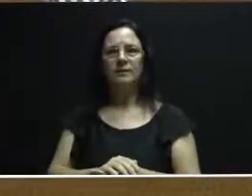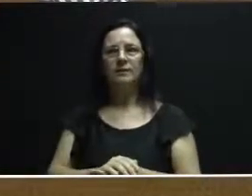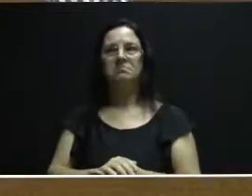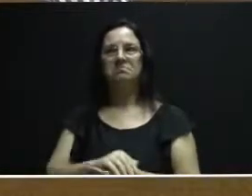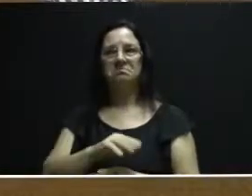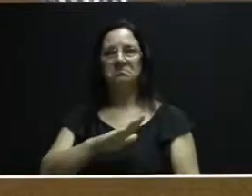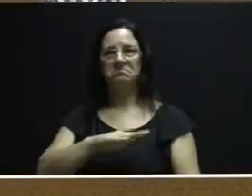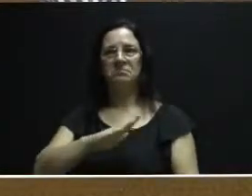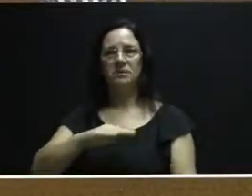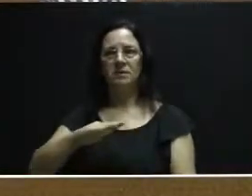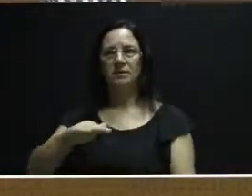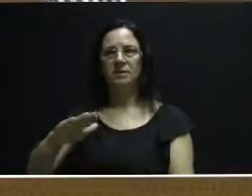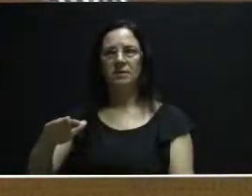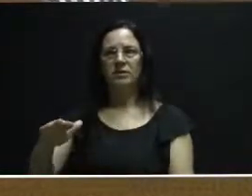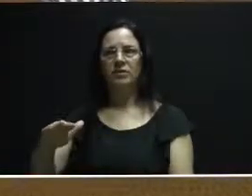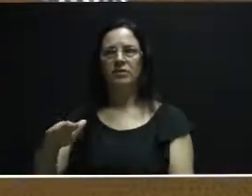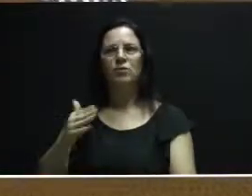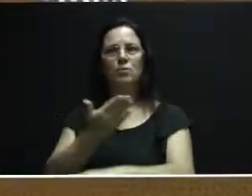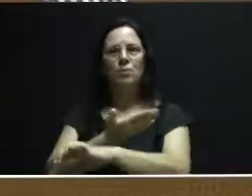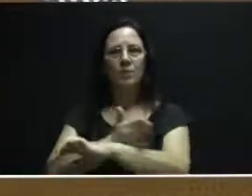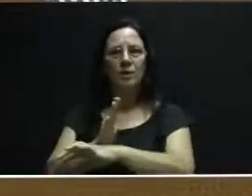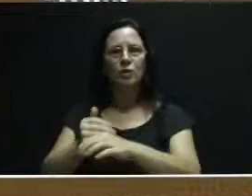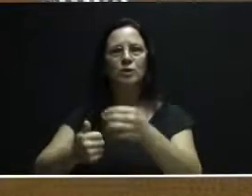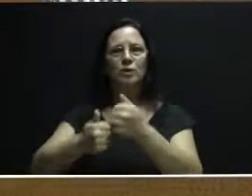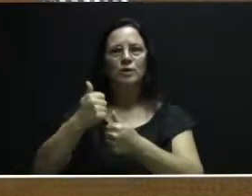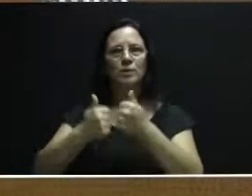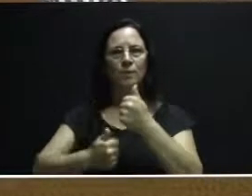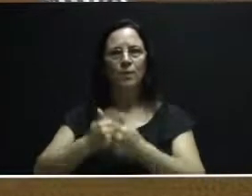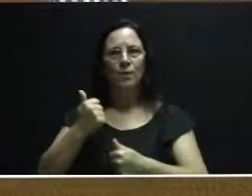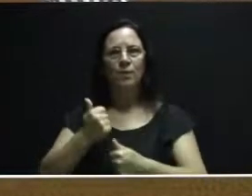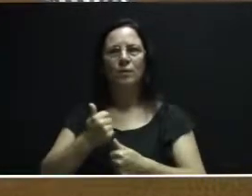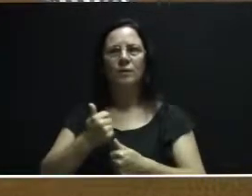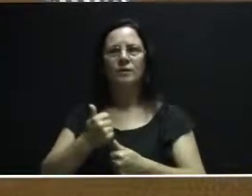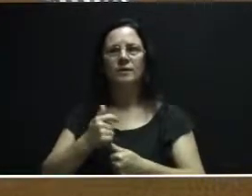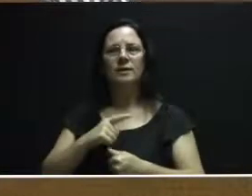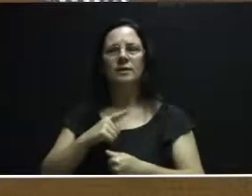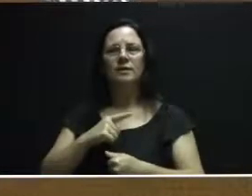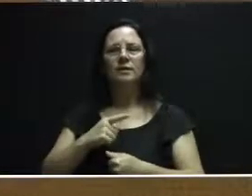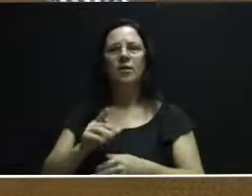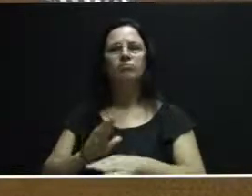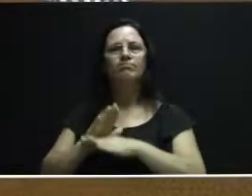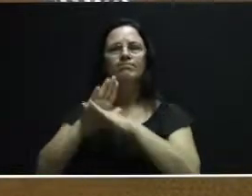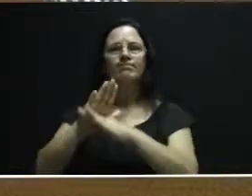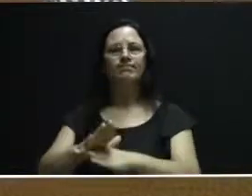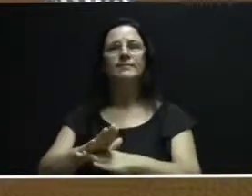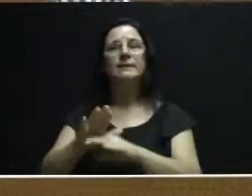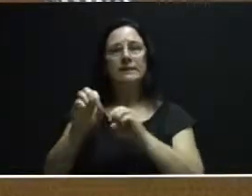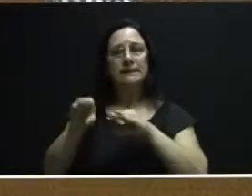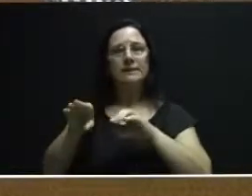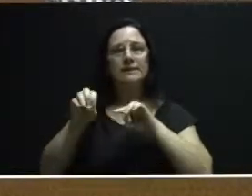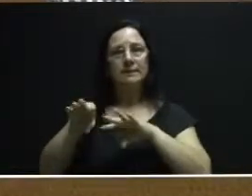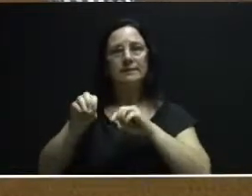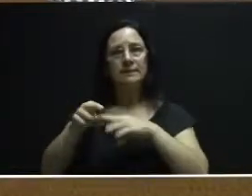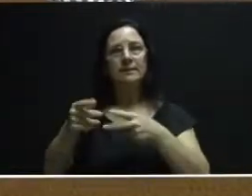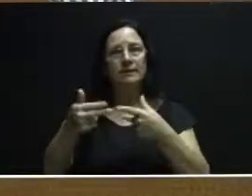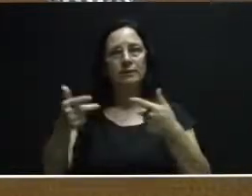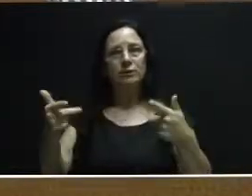crianças praticassem esportes, a gente tinha que dar um pouco de cidadania, a gente tinha que dar um pouquinho de